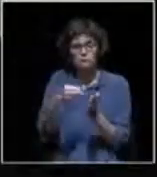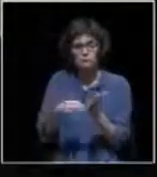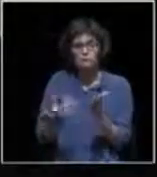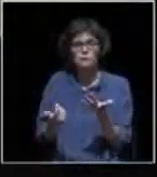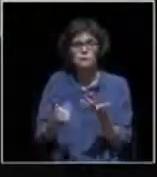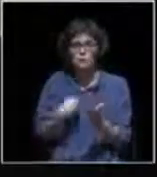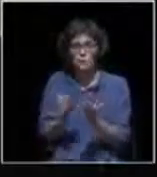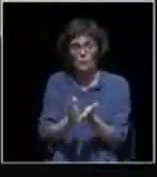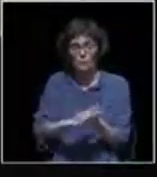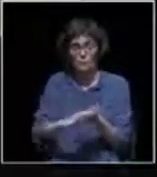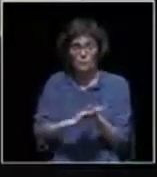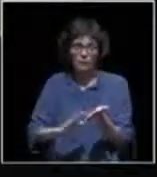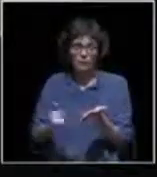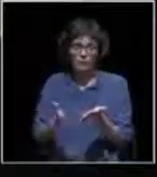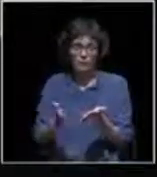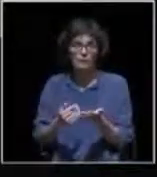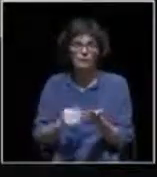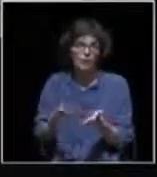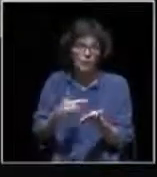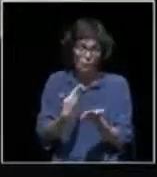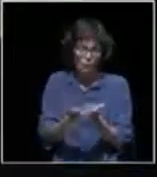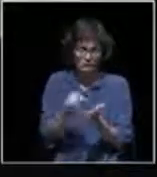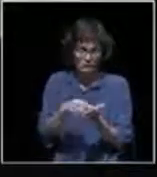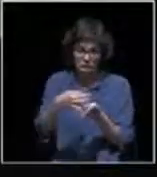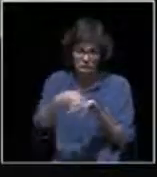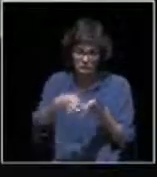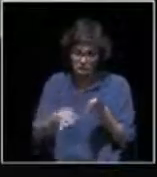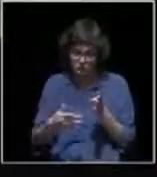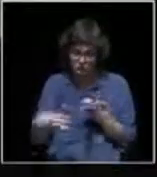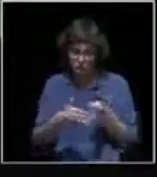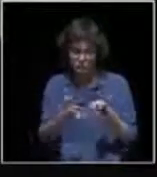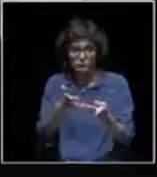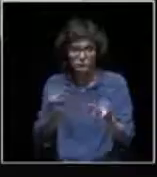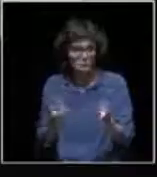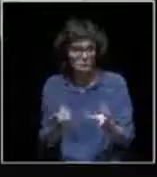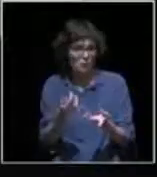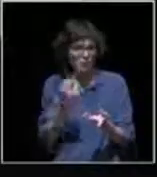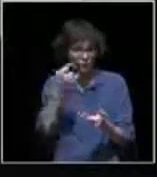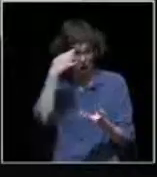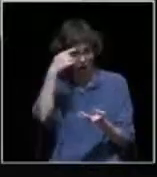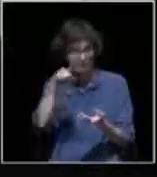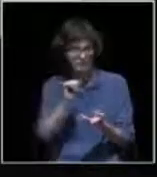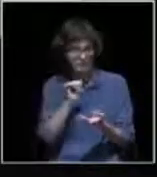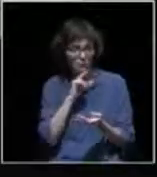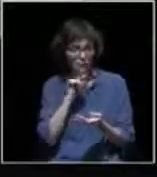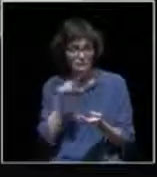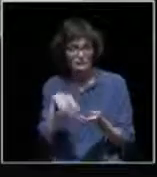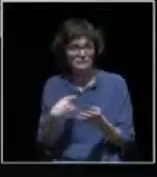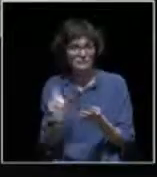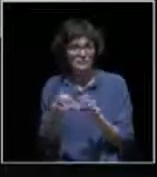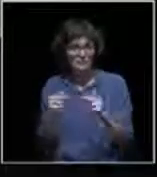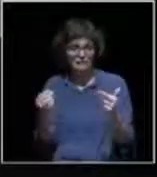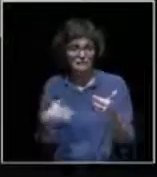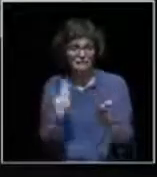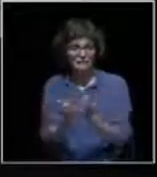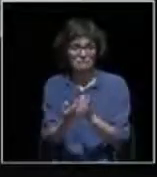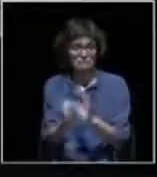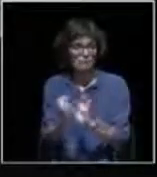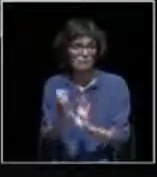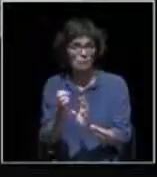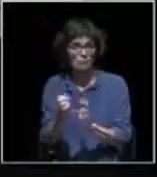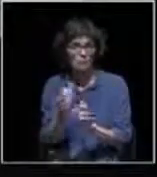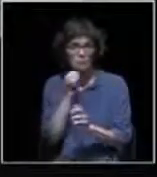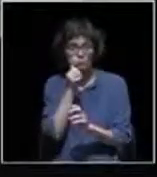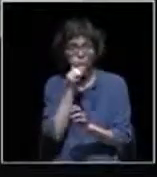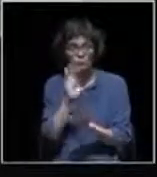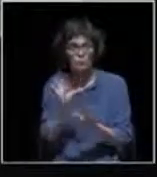base. Supomos, por isso, que esta proposta e os pormenores dos percursos ainda nem terão sido apresentados na Câmara, mas se sim, em que reunião do